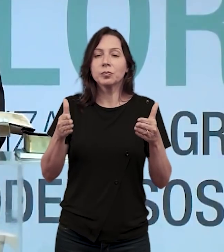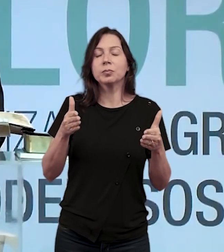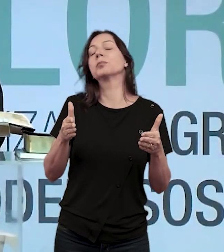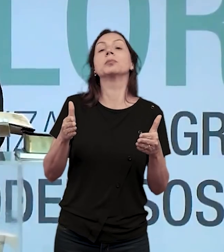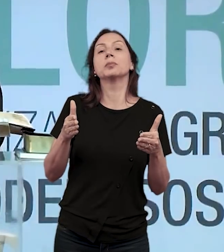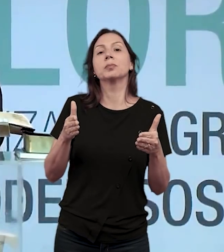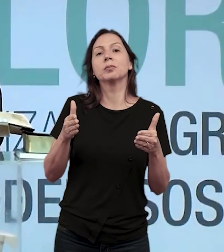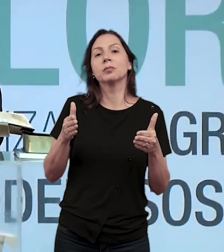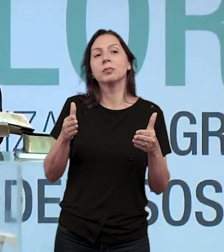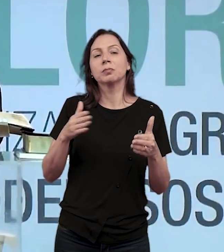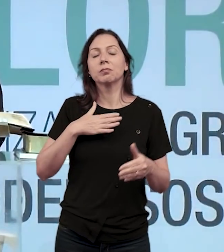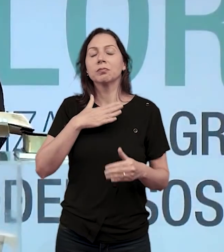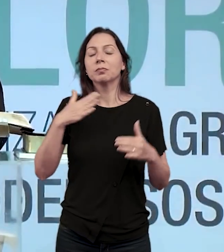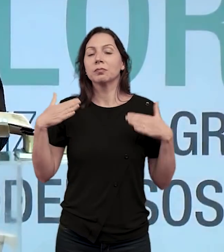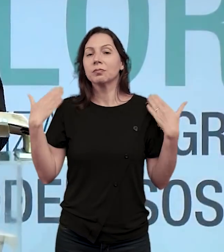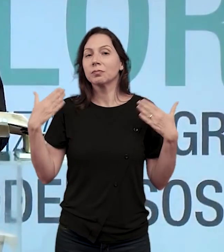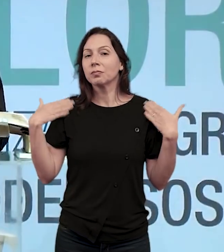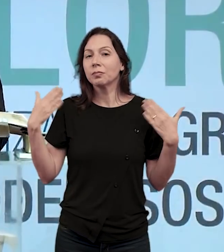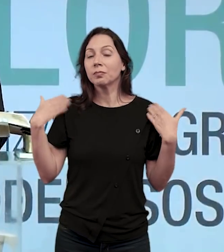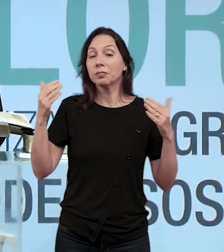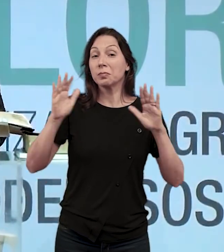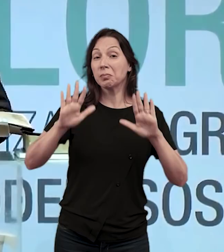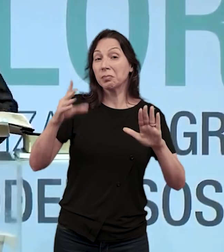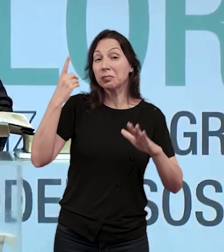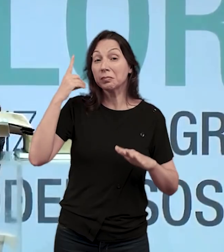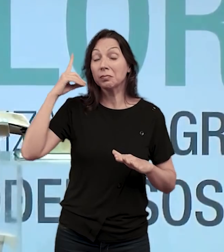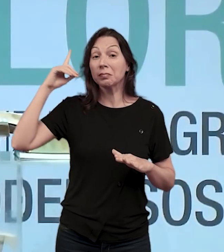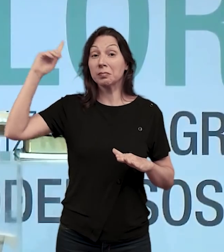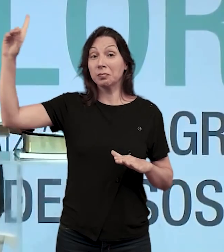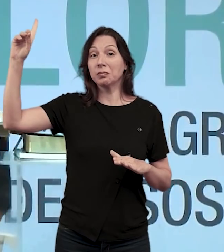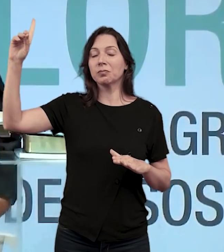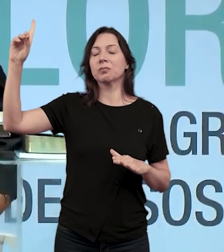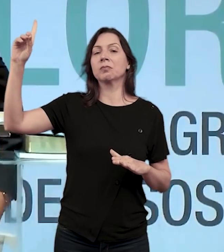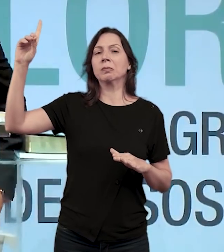Deus grita nas nossas dores.